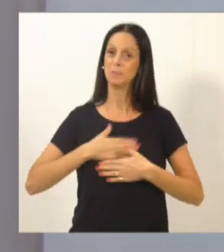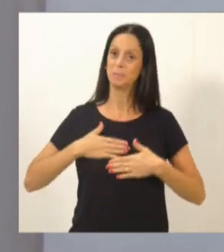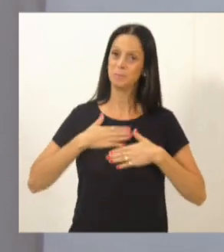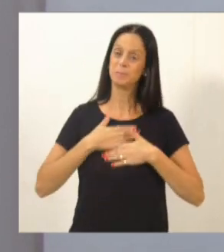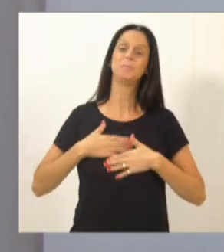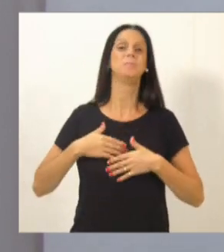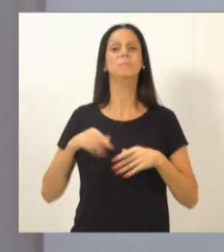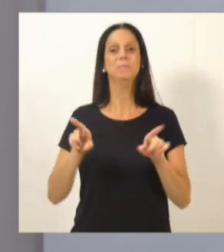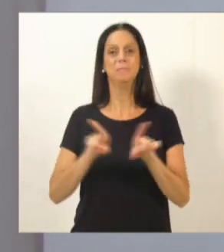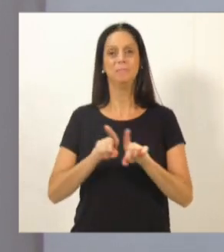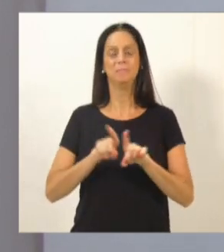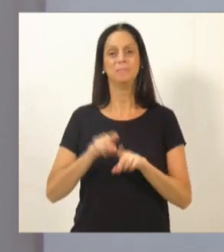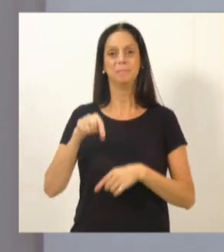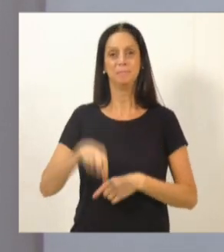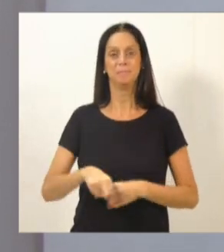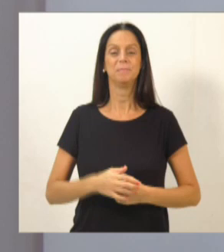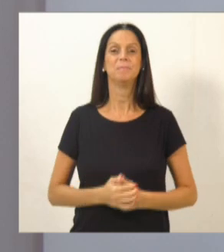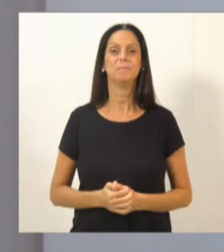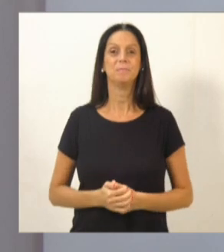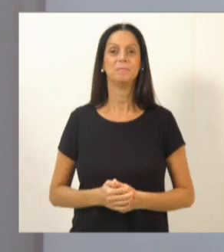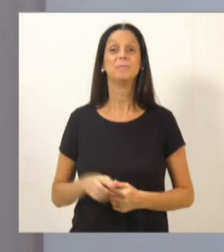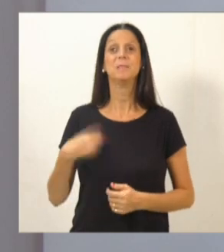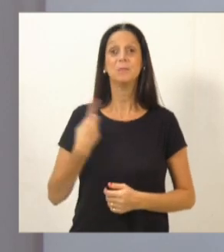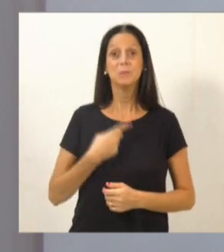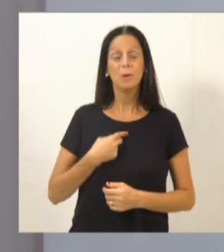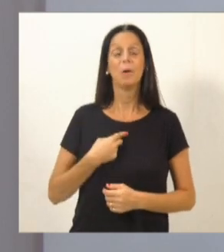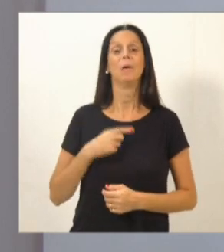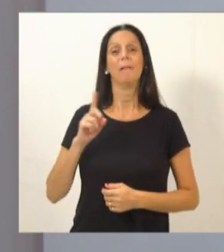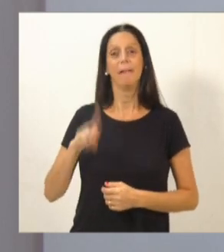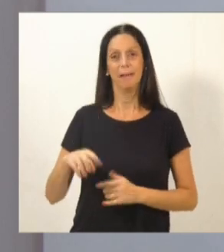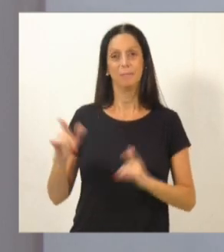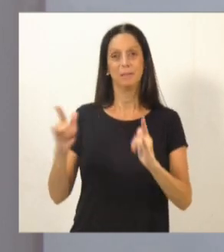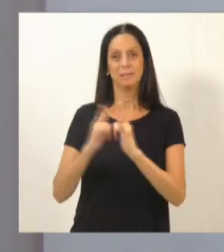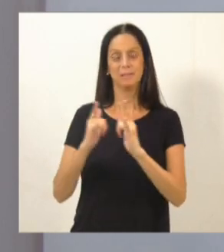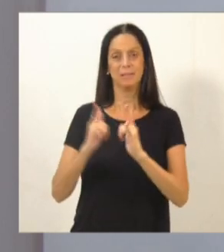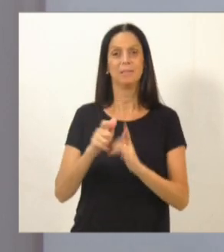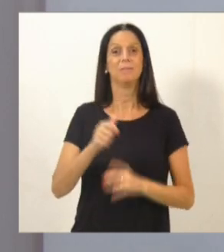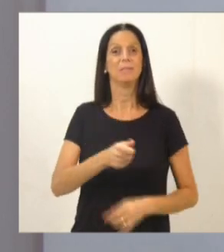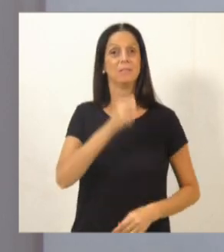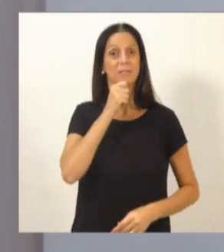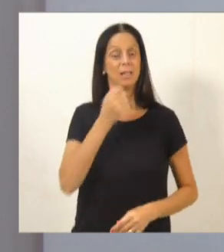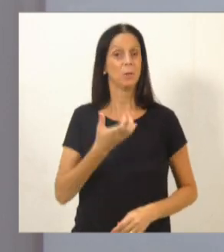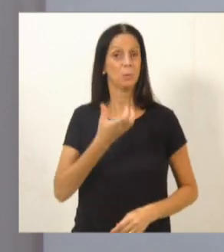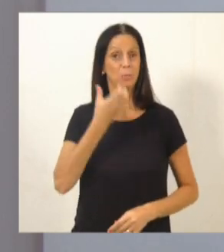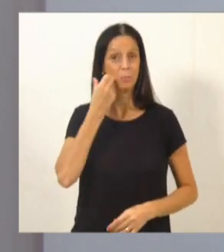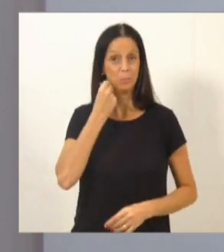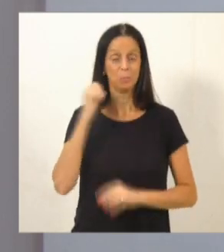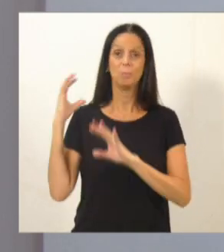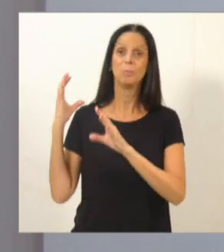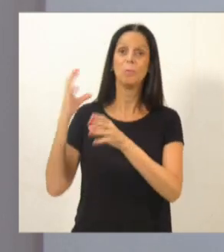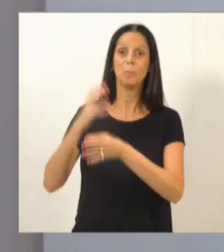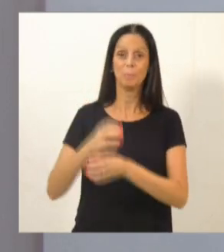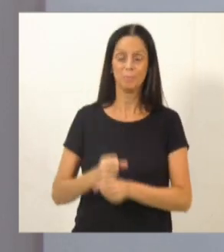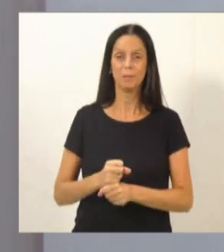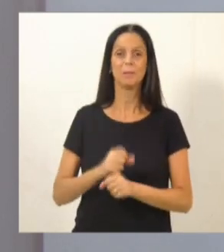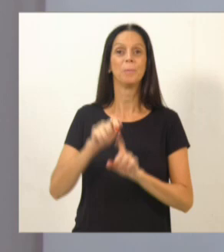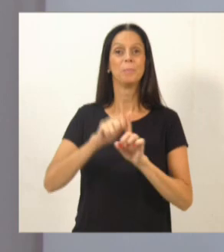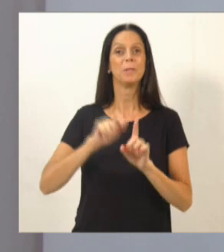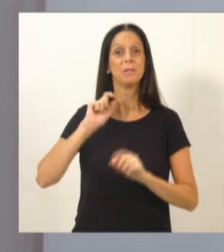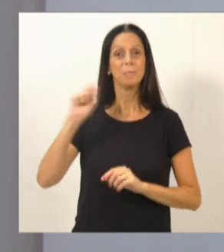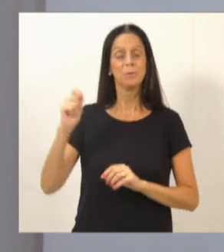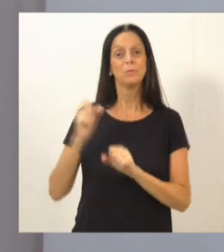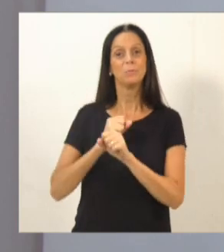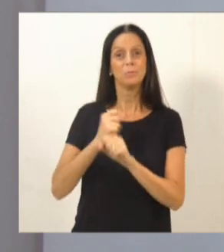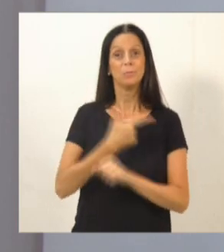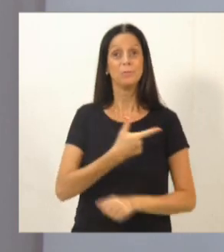Nós somos uma organização social sem fins lucrativos que completa agora em abril 20 anos de